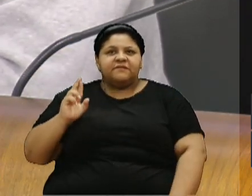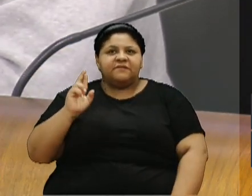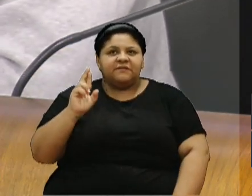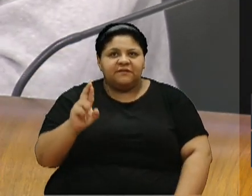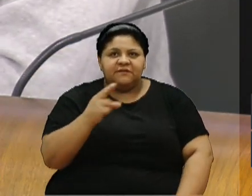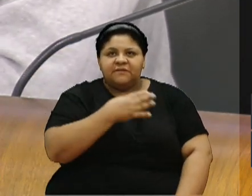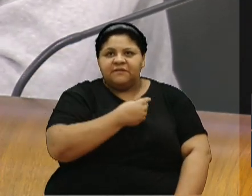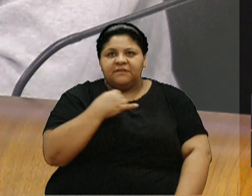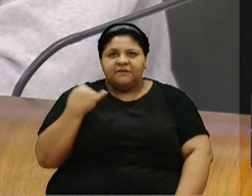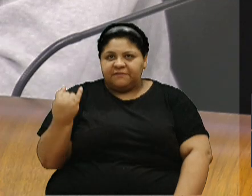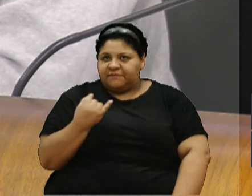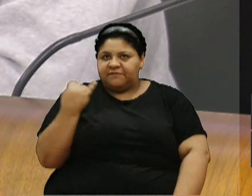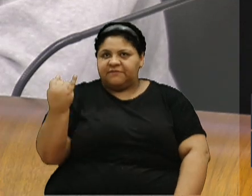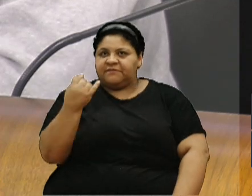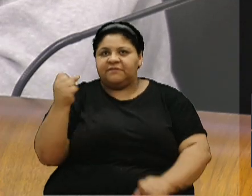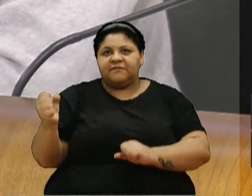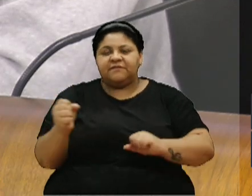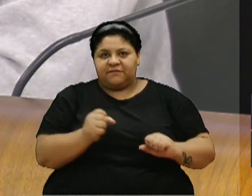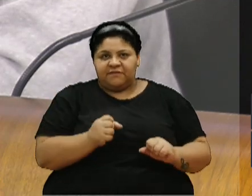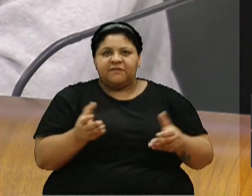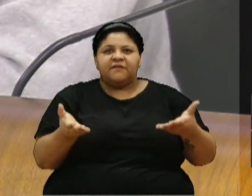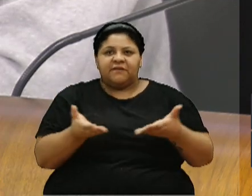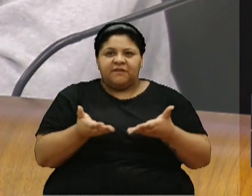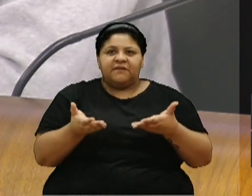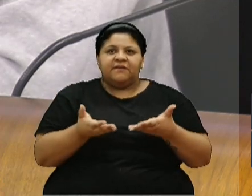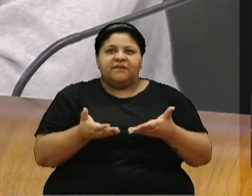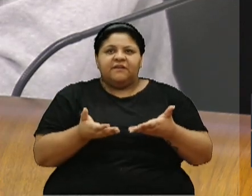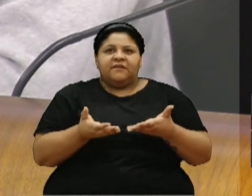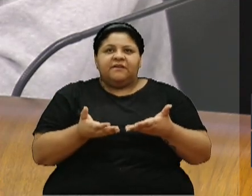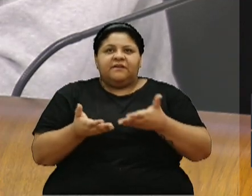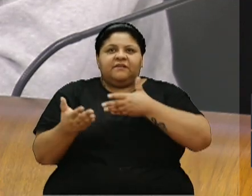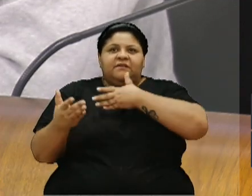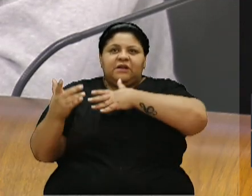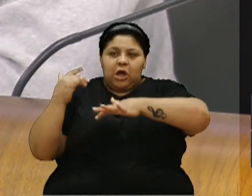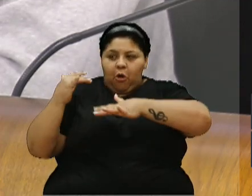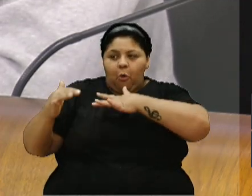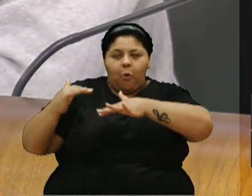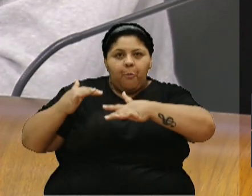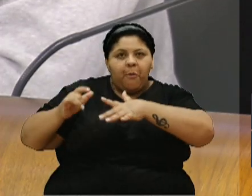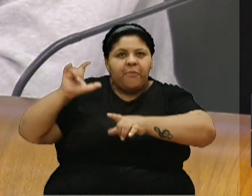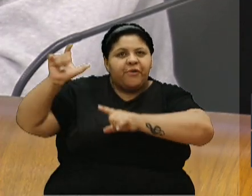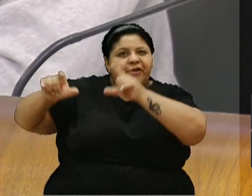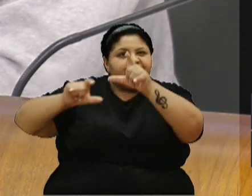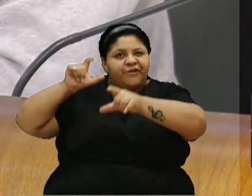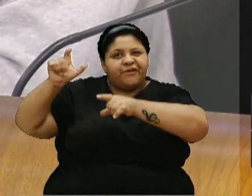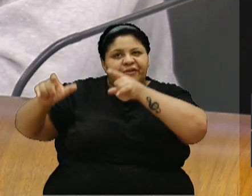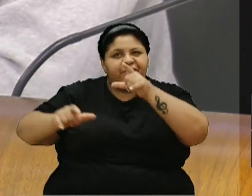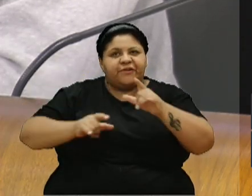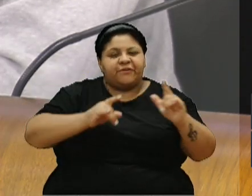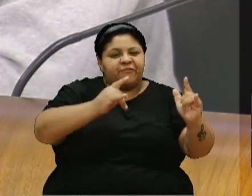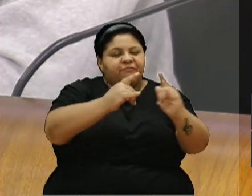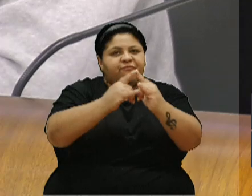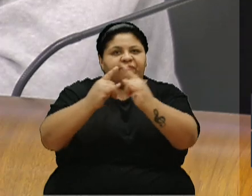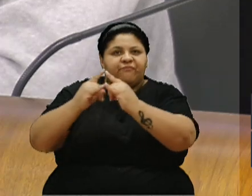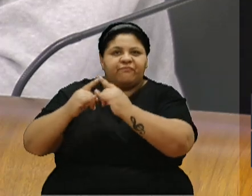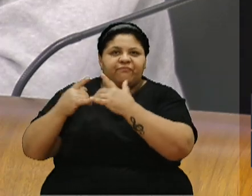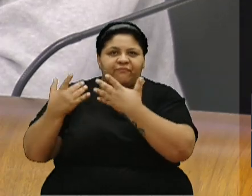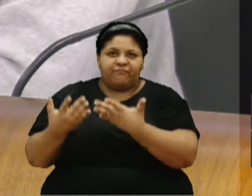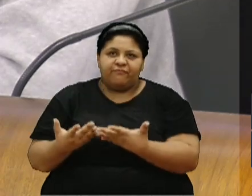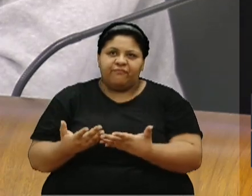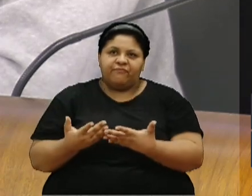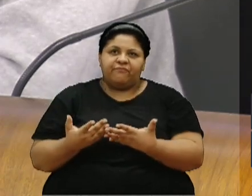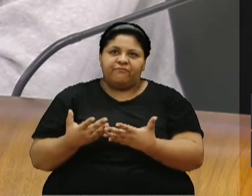muito importante que possamos estar cada vez mais mobilizando pessoas, entidades,